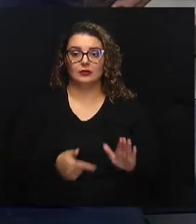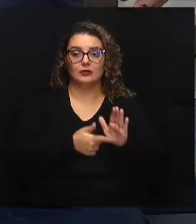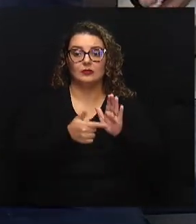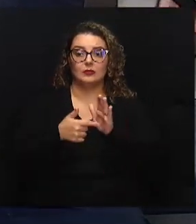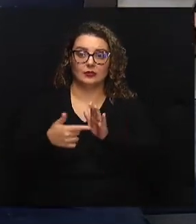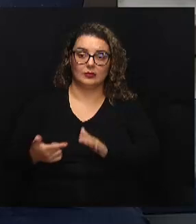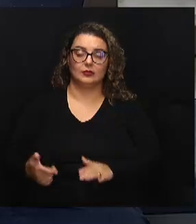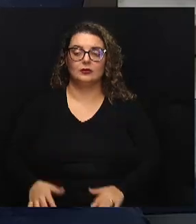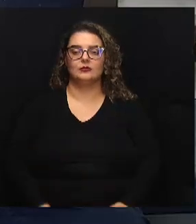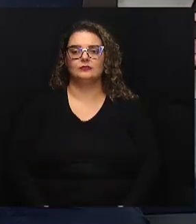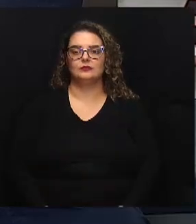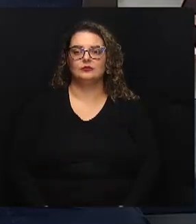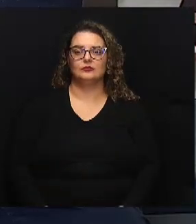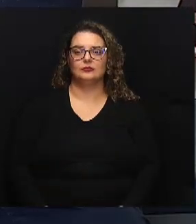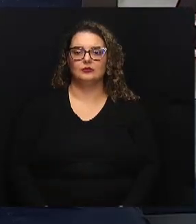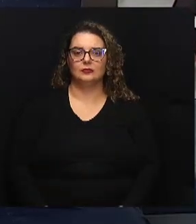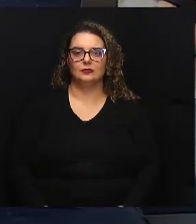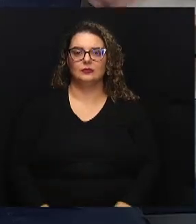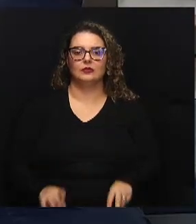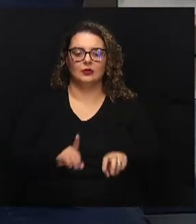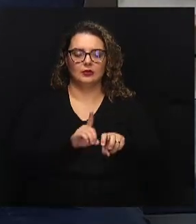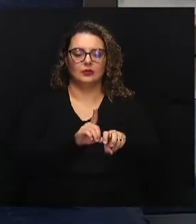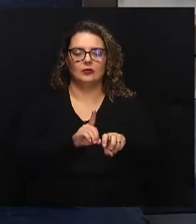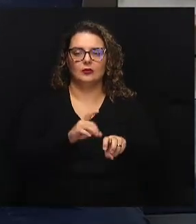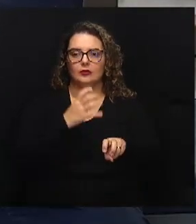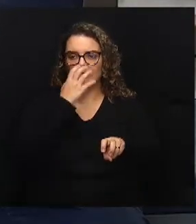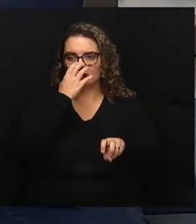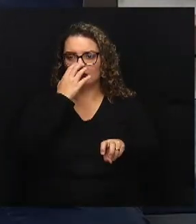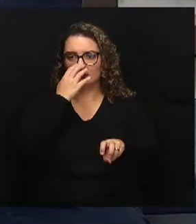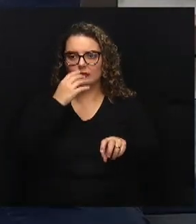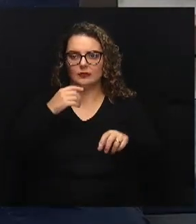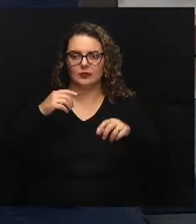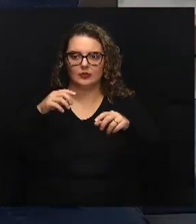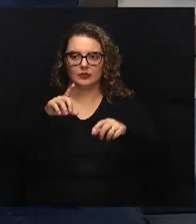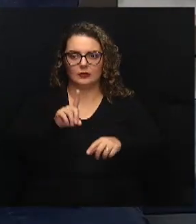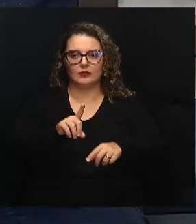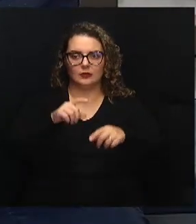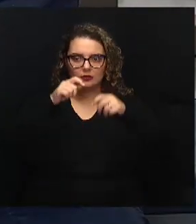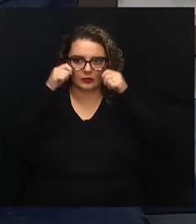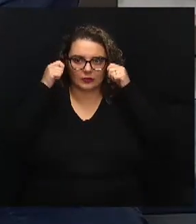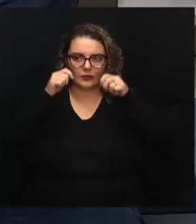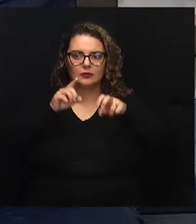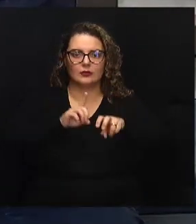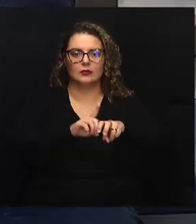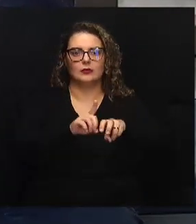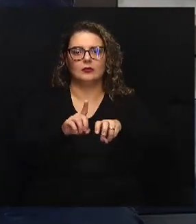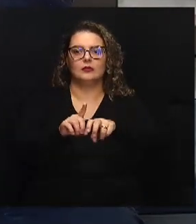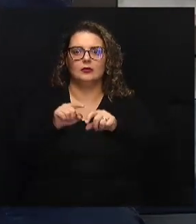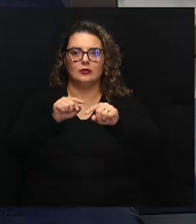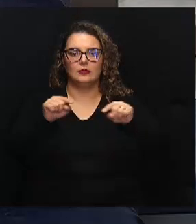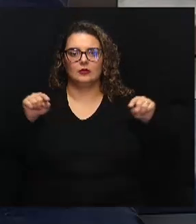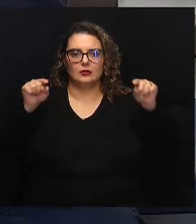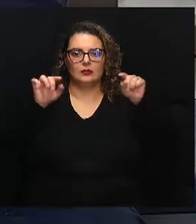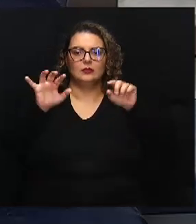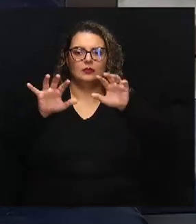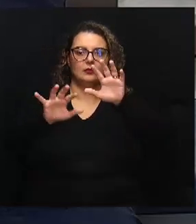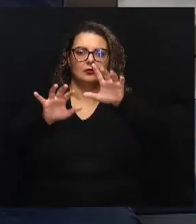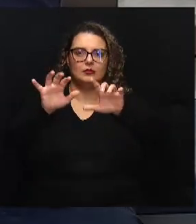colocavam cão-guia, vendava a pessoa, e o cão levava a pessoa no quadro para tatear,